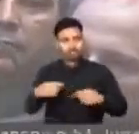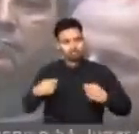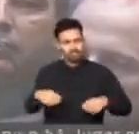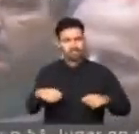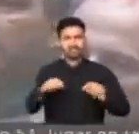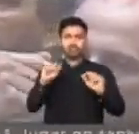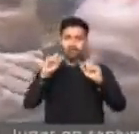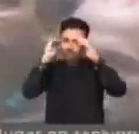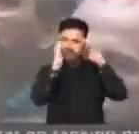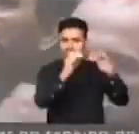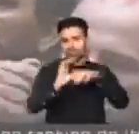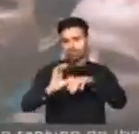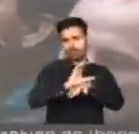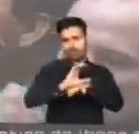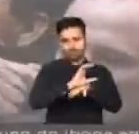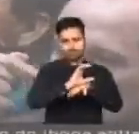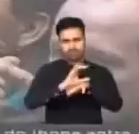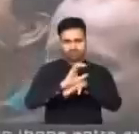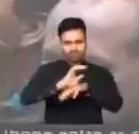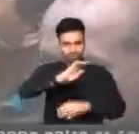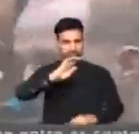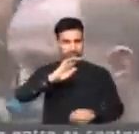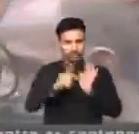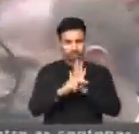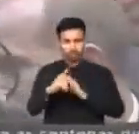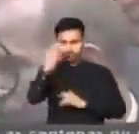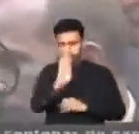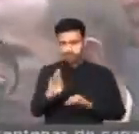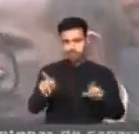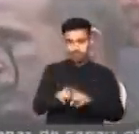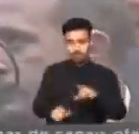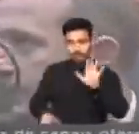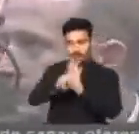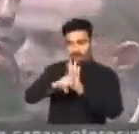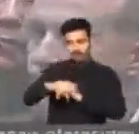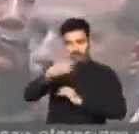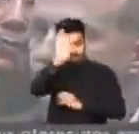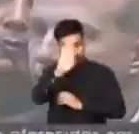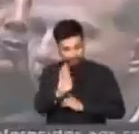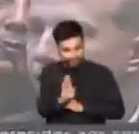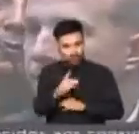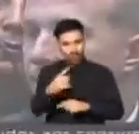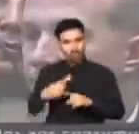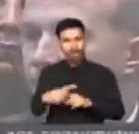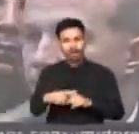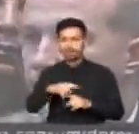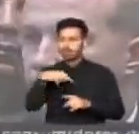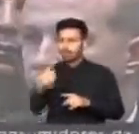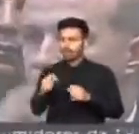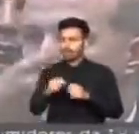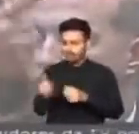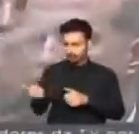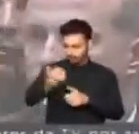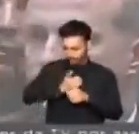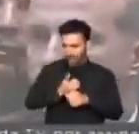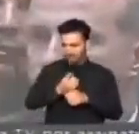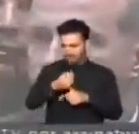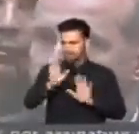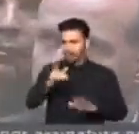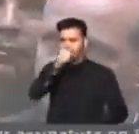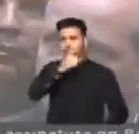cumprir a Constituição da República do Brasil e as leis brasileiras, que ao tomarem posse, juraram defender e